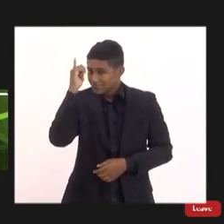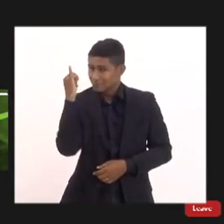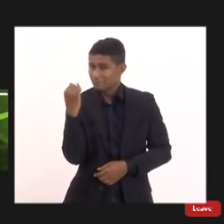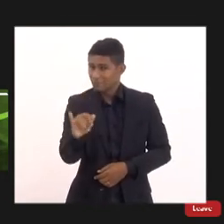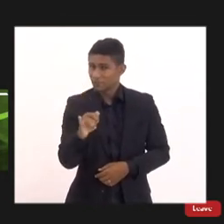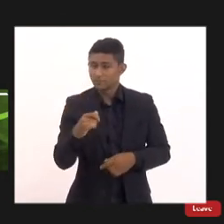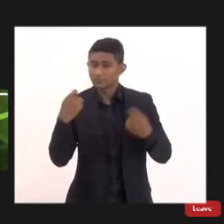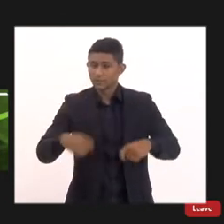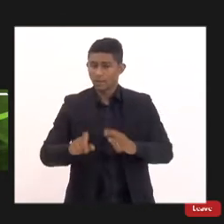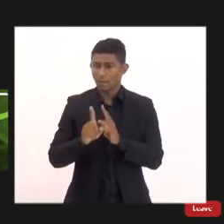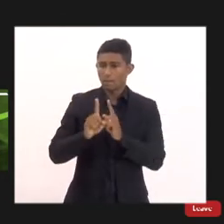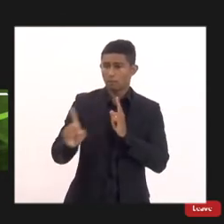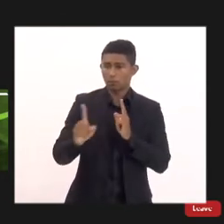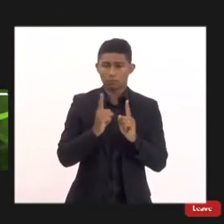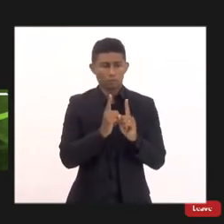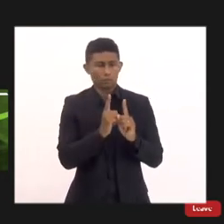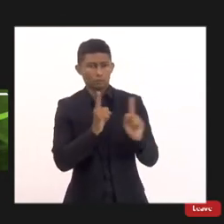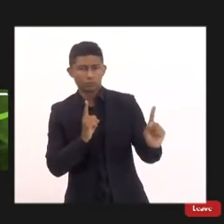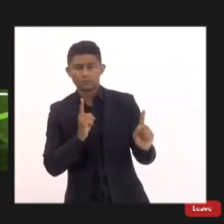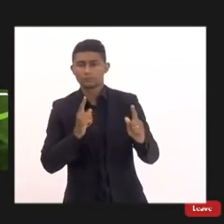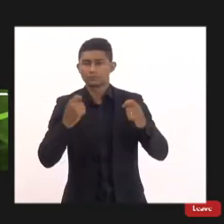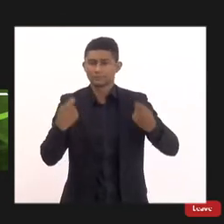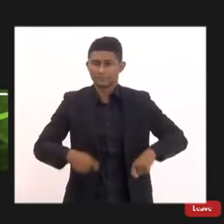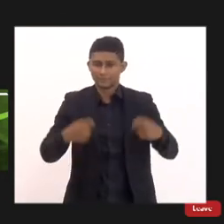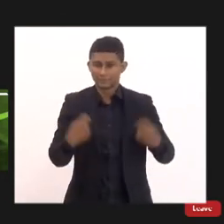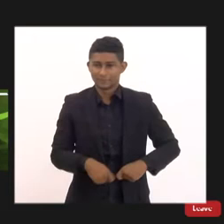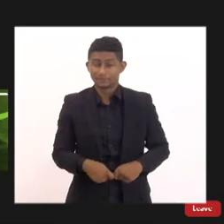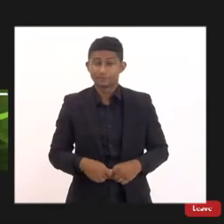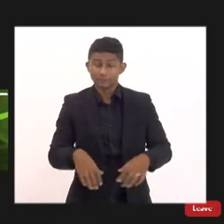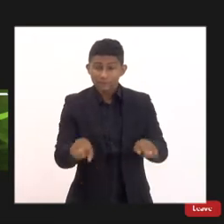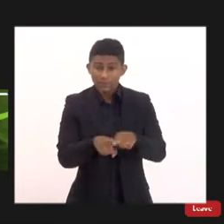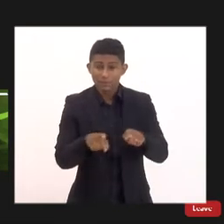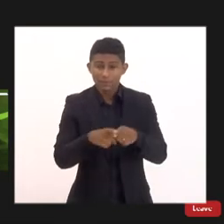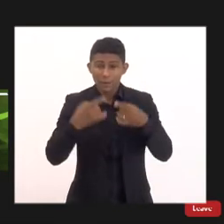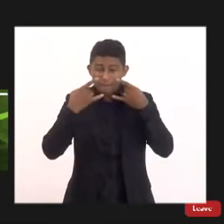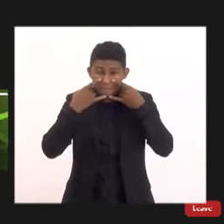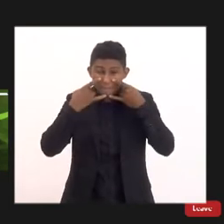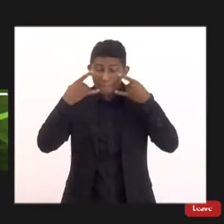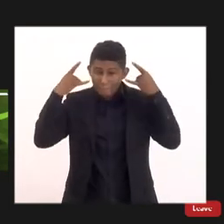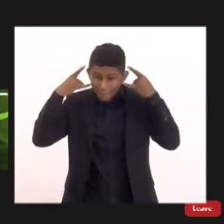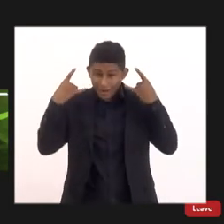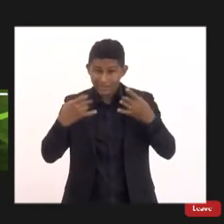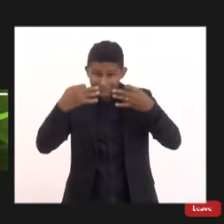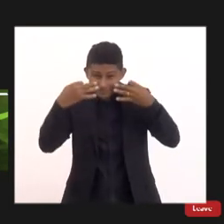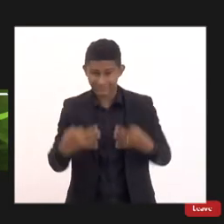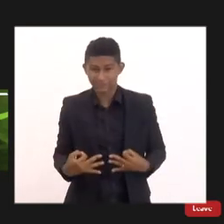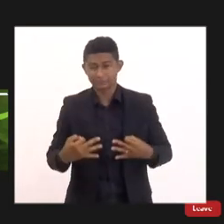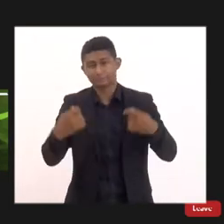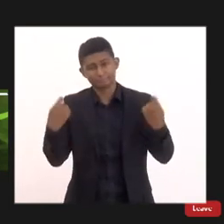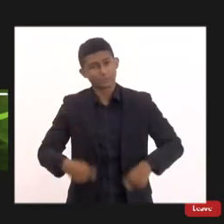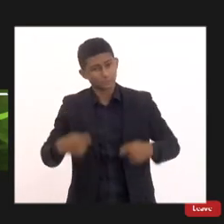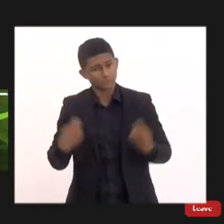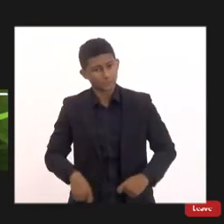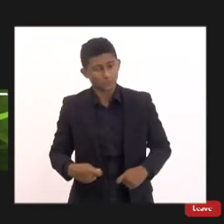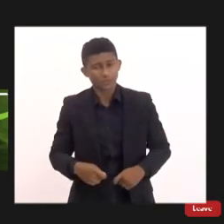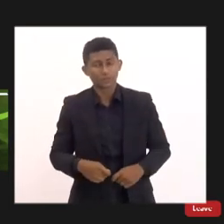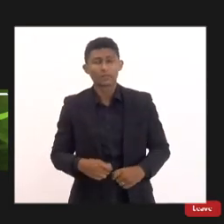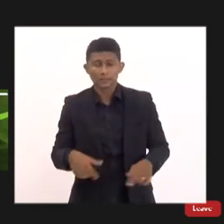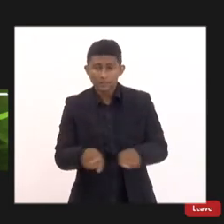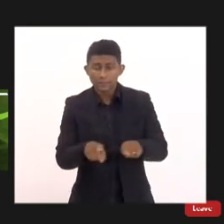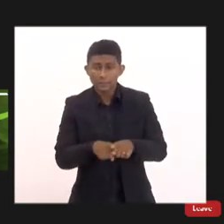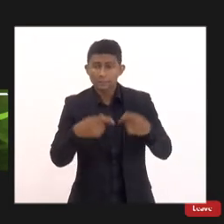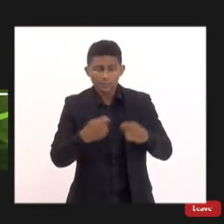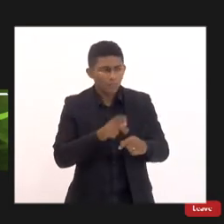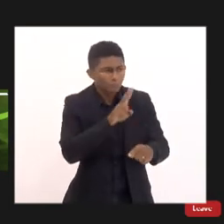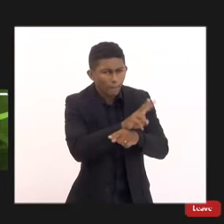ser respeitado, a inspeção do uso de máscaras adequadas, né, inspeção também porque nós